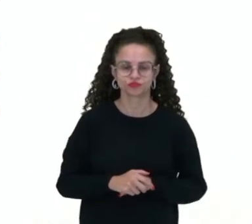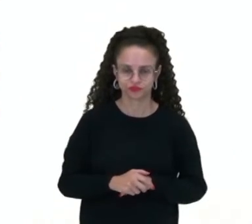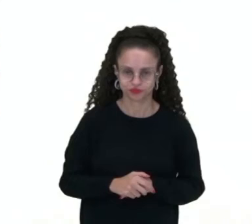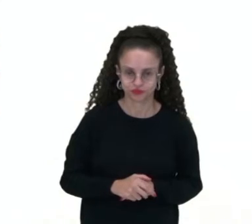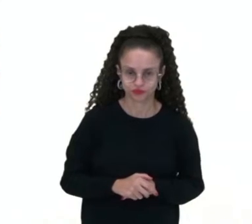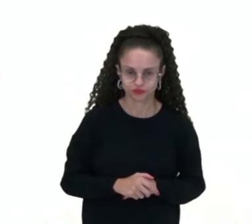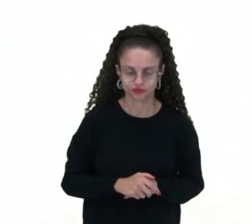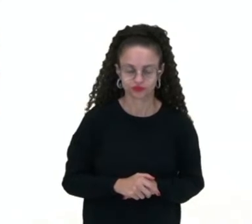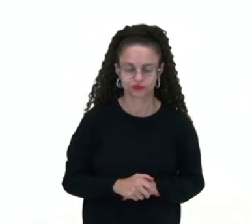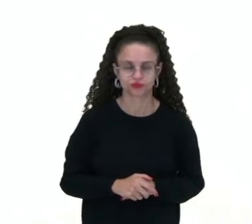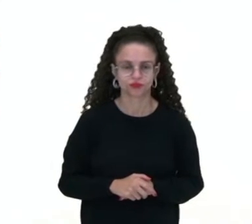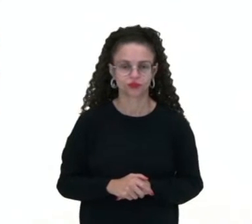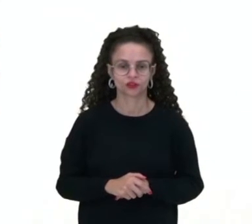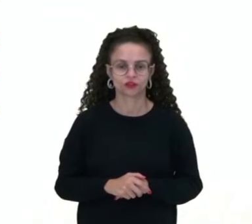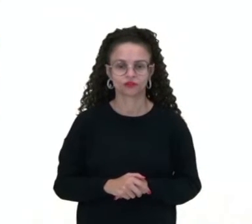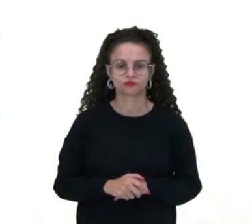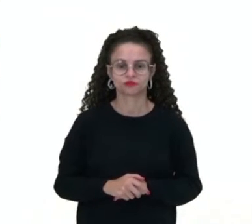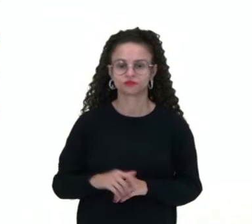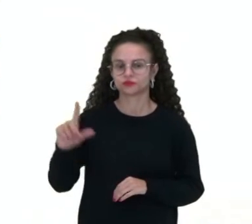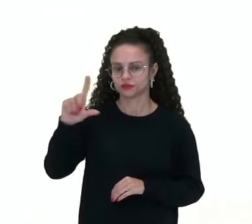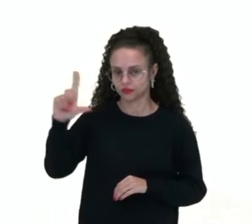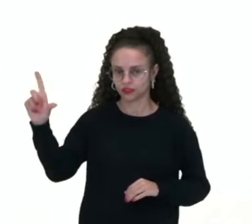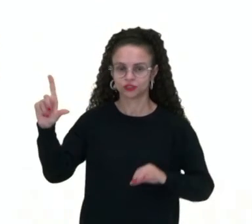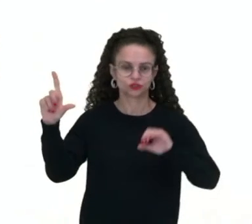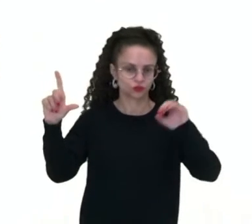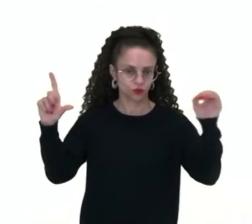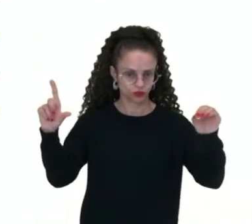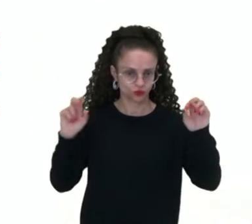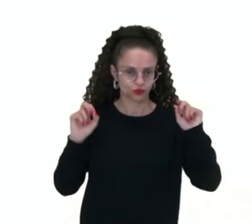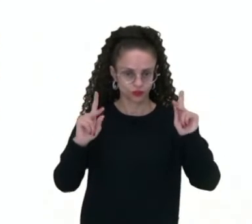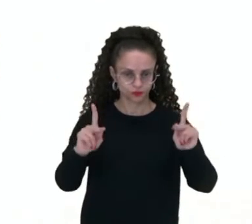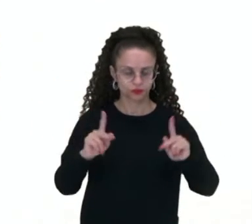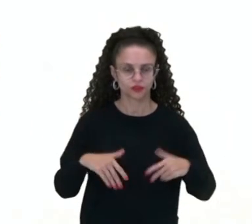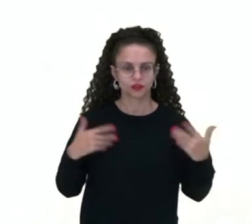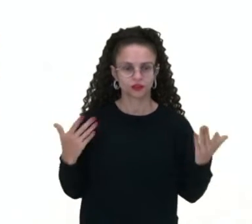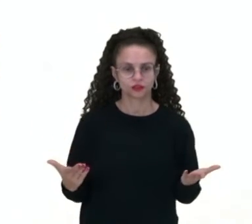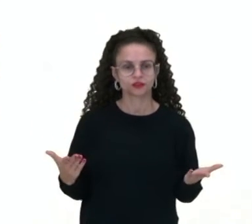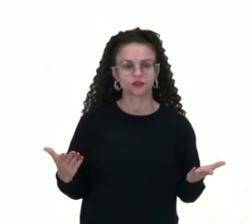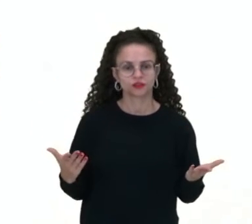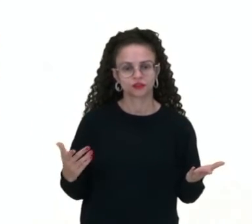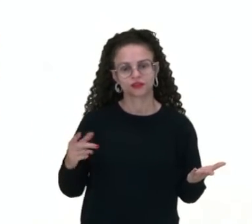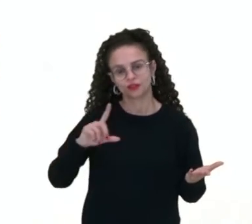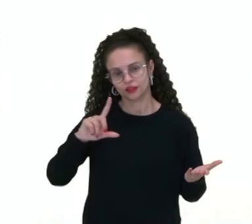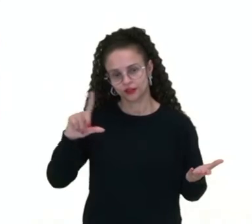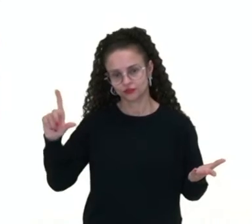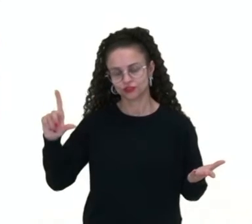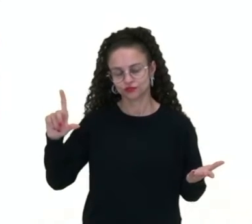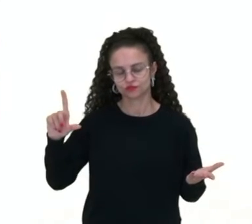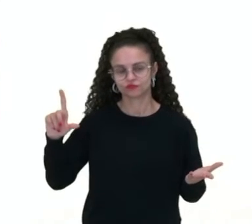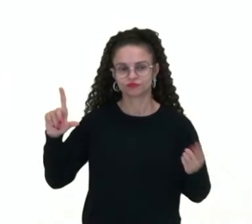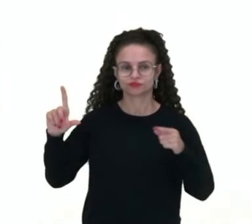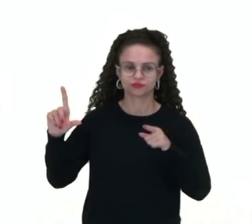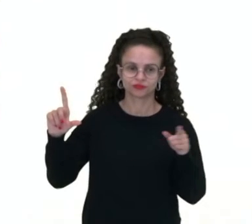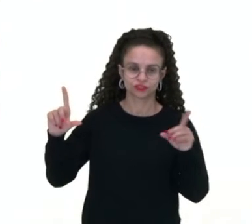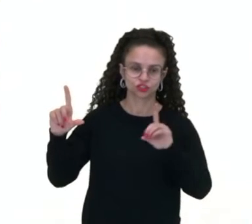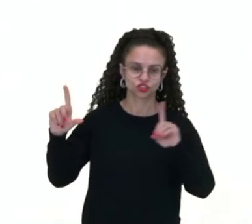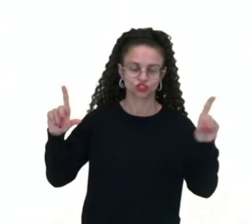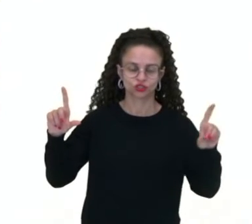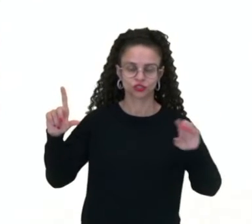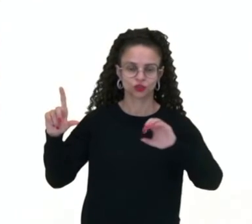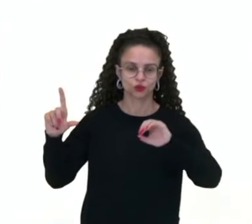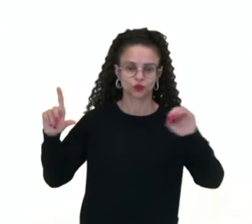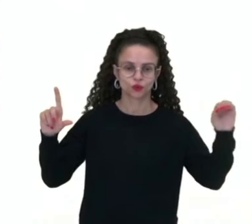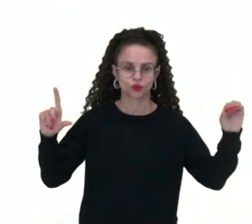hemisfério ocidental, que é o lado esquerdo aí para você, tá bom? Que no caso é o leste do planeta, né? E o lado direito aí é o